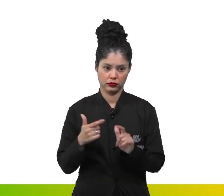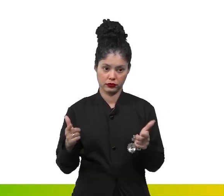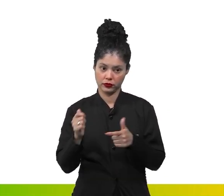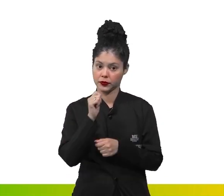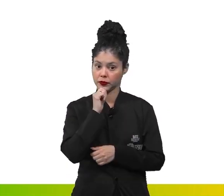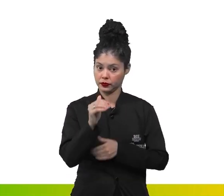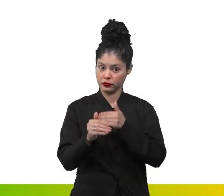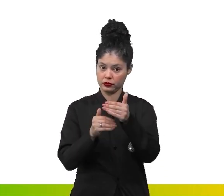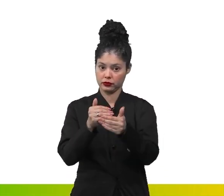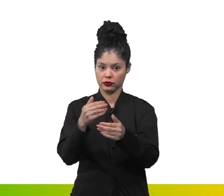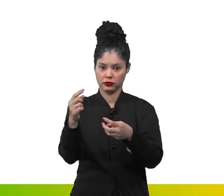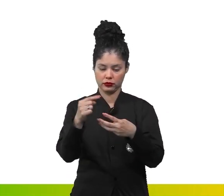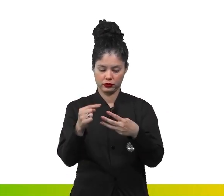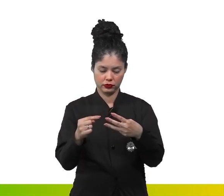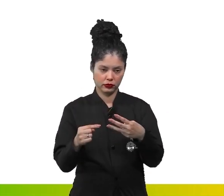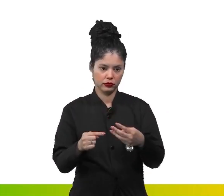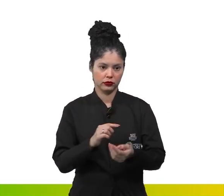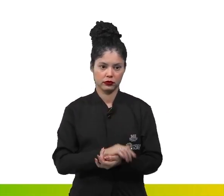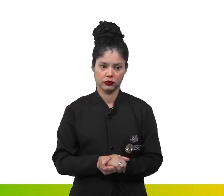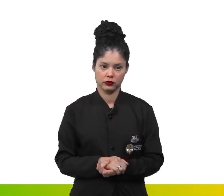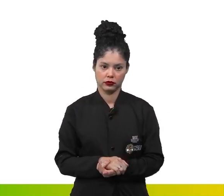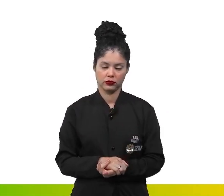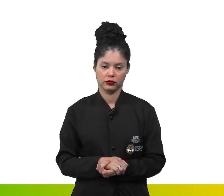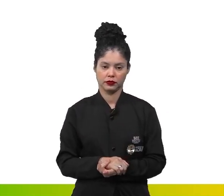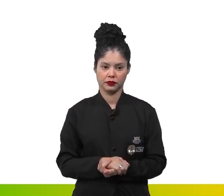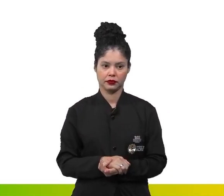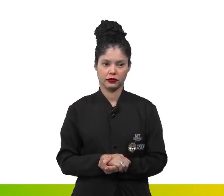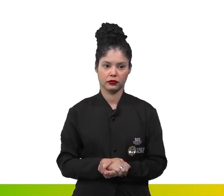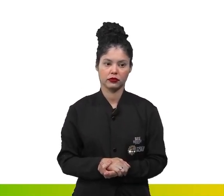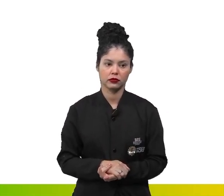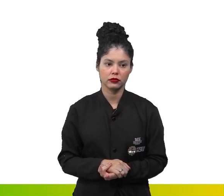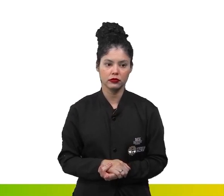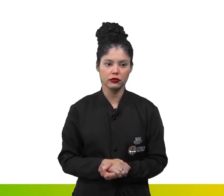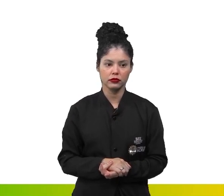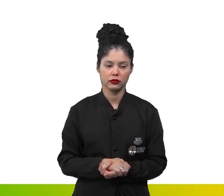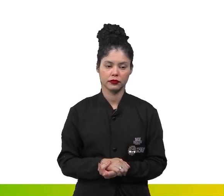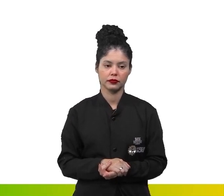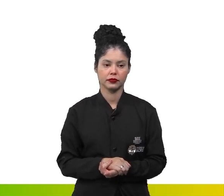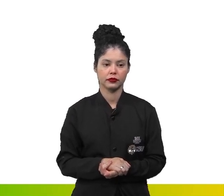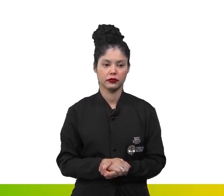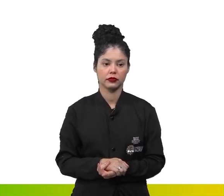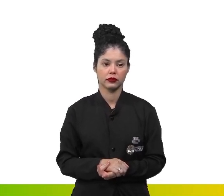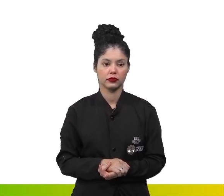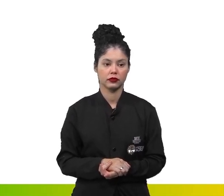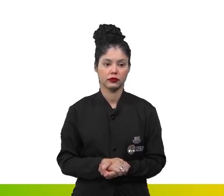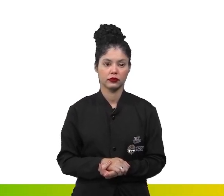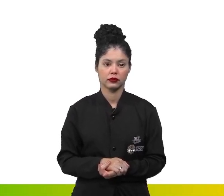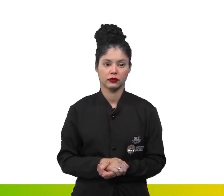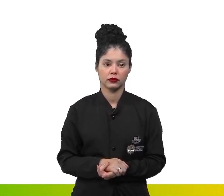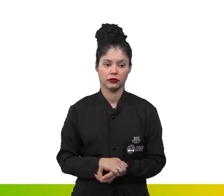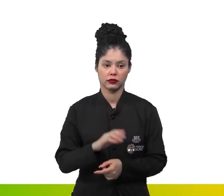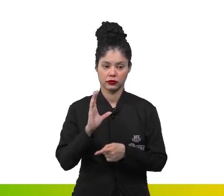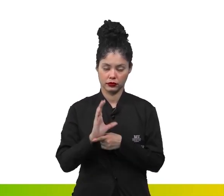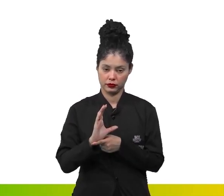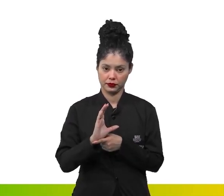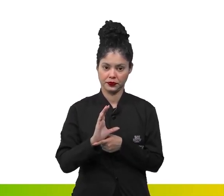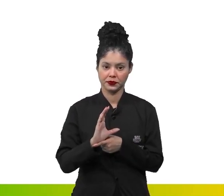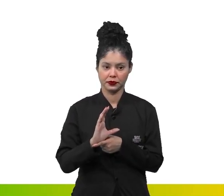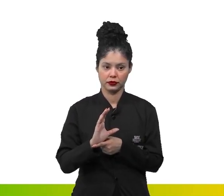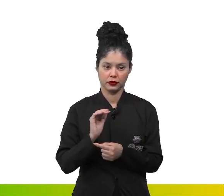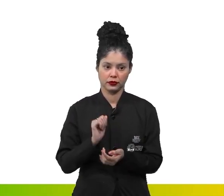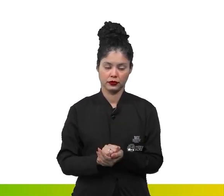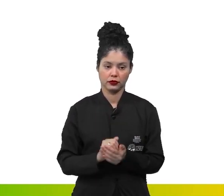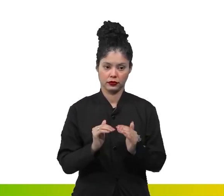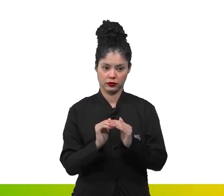aí ao longo desses 3 anos que estão representados, ok? Mas vamos na alternativa C.